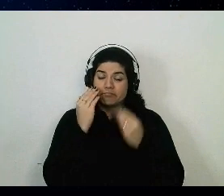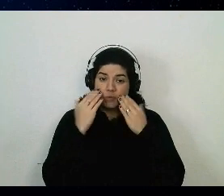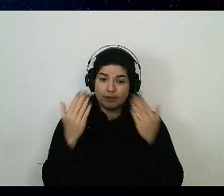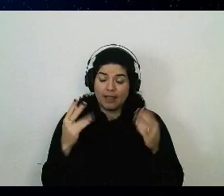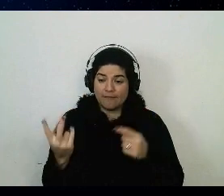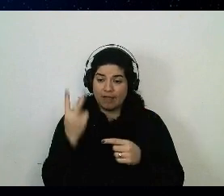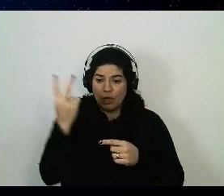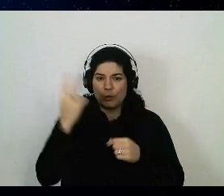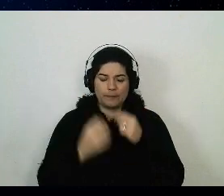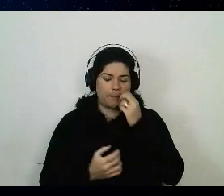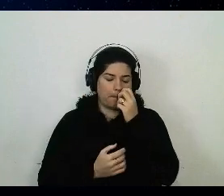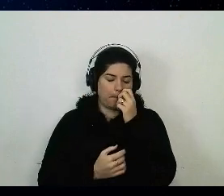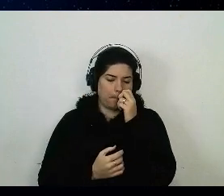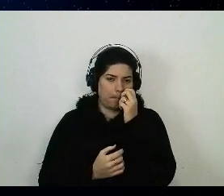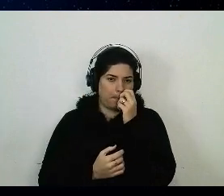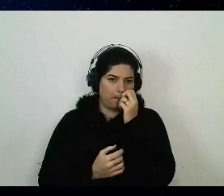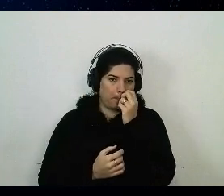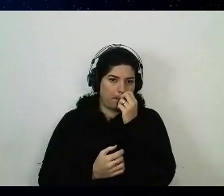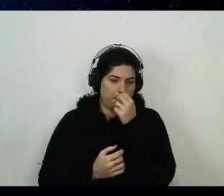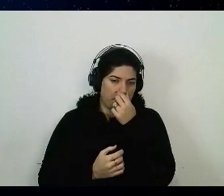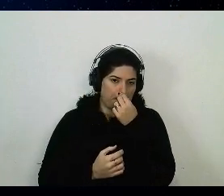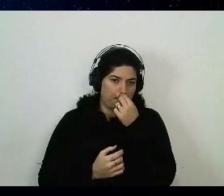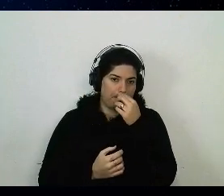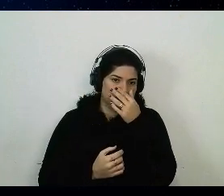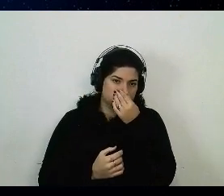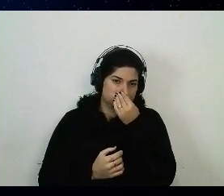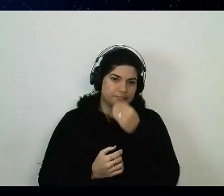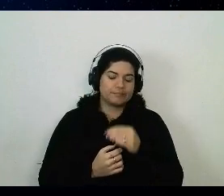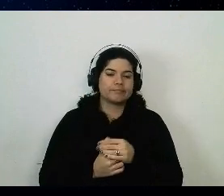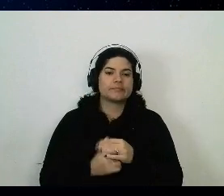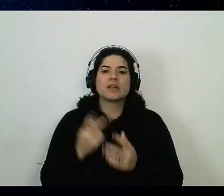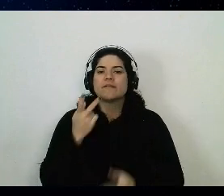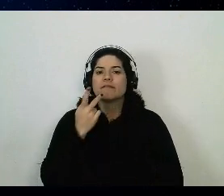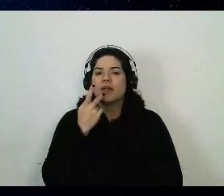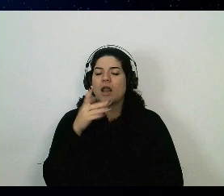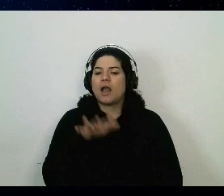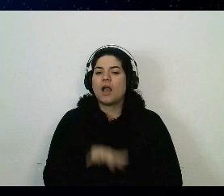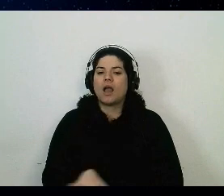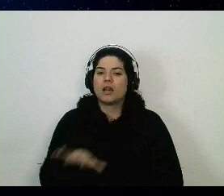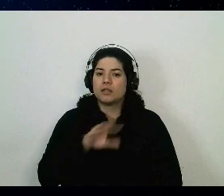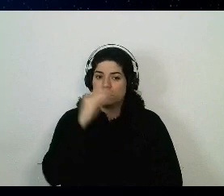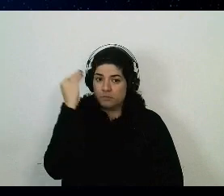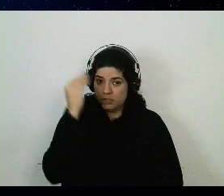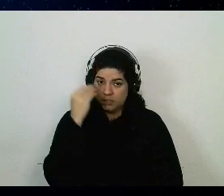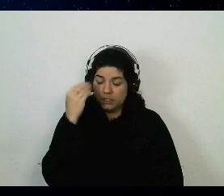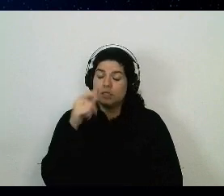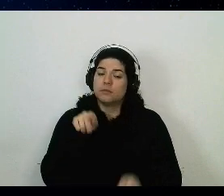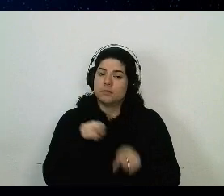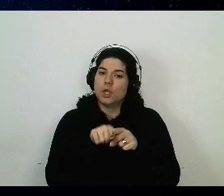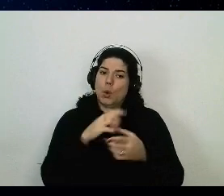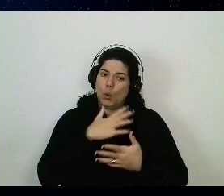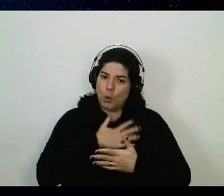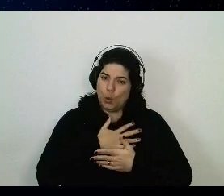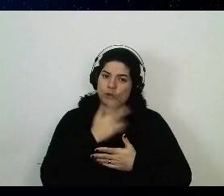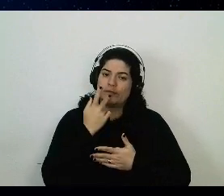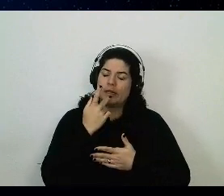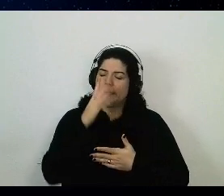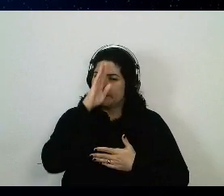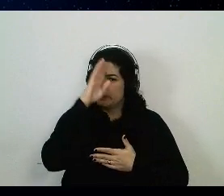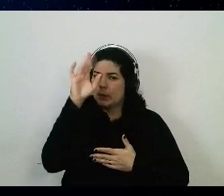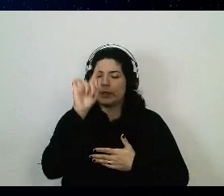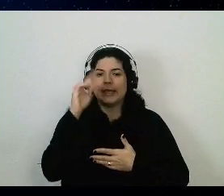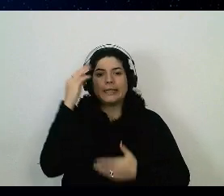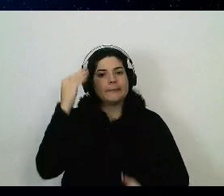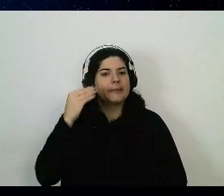ponta. Quando a gente fala sobre pilares da experiência, e eu sempre gosto de frisar que experiência é